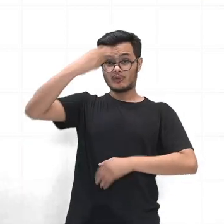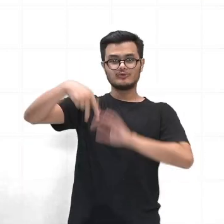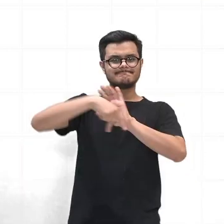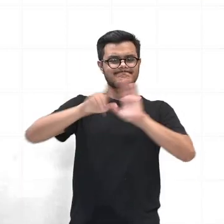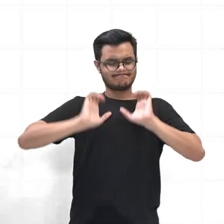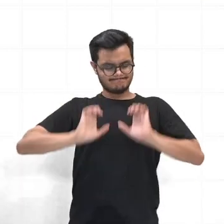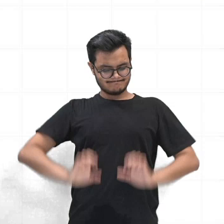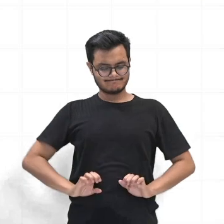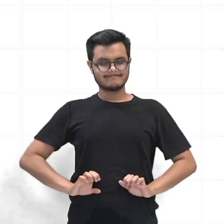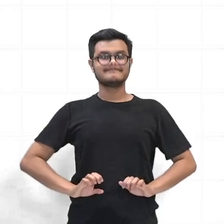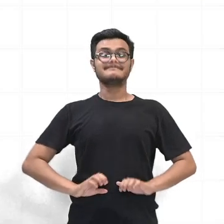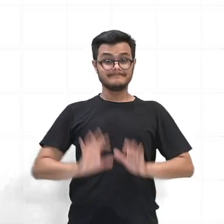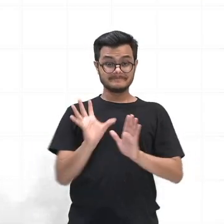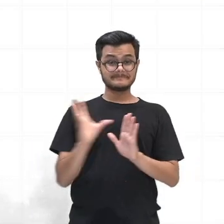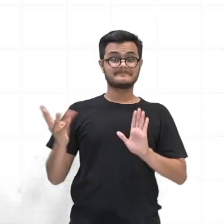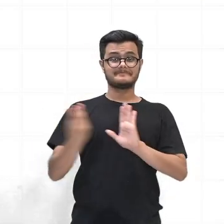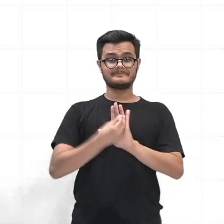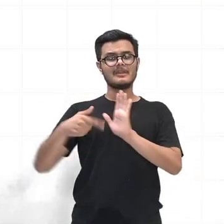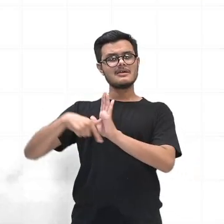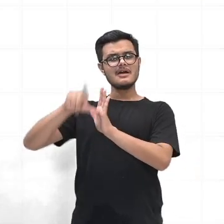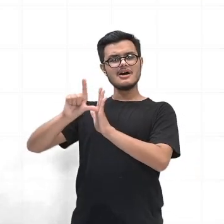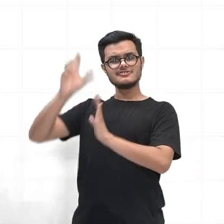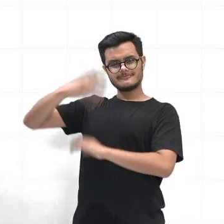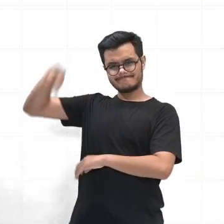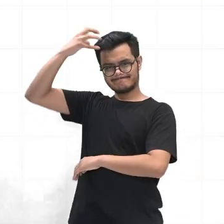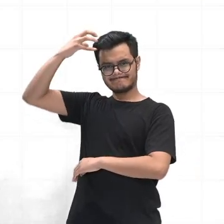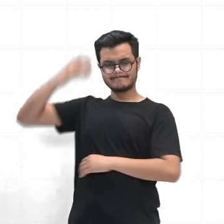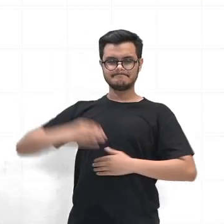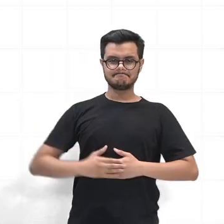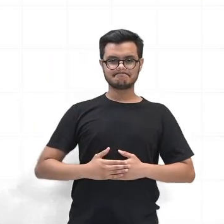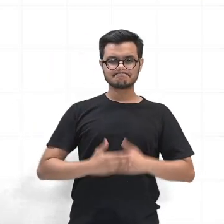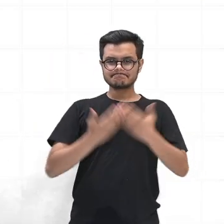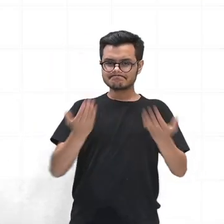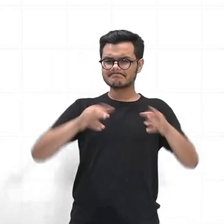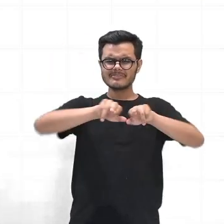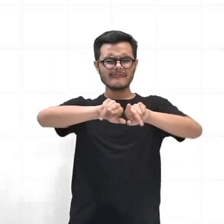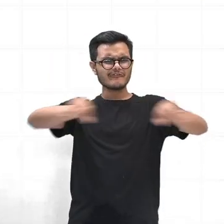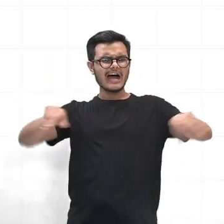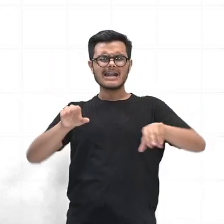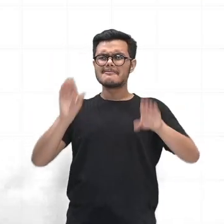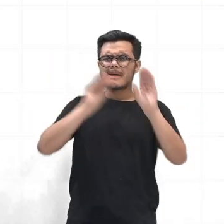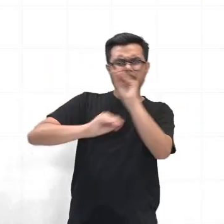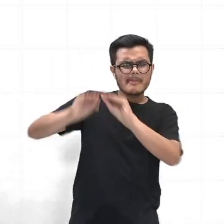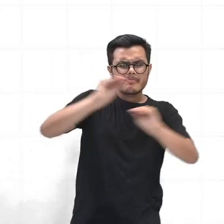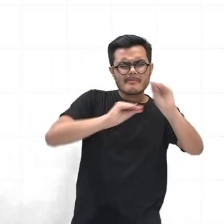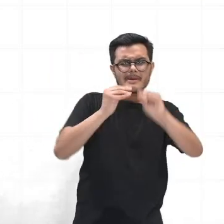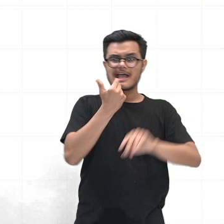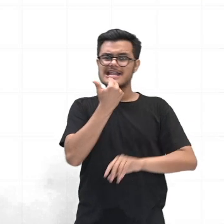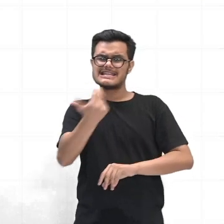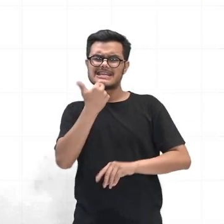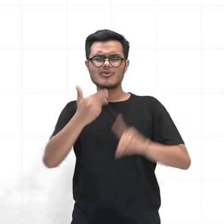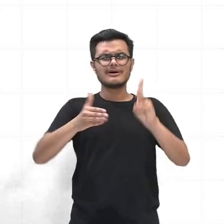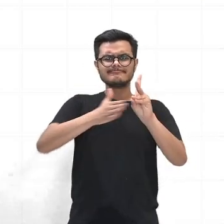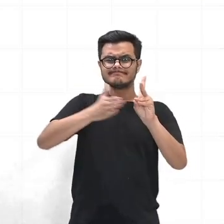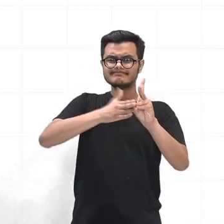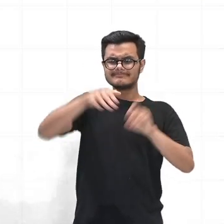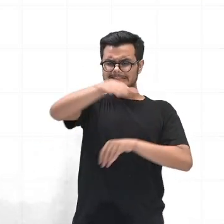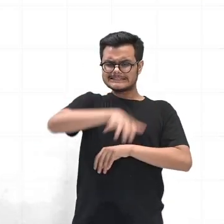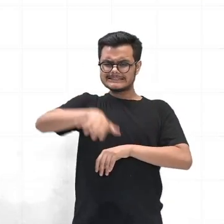da Amazônia pré-colonial. Nós vamos ver inúmeras línguas indígenas que eram faladas na